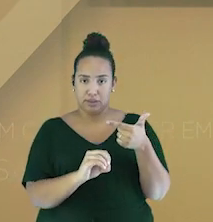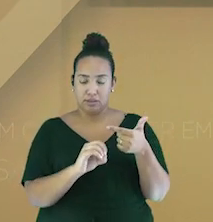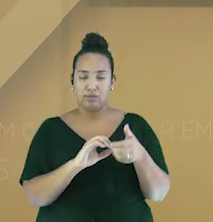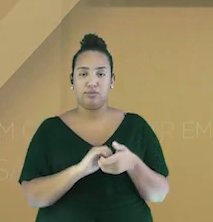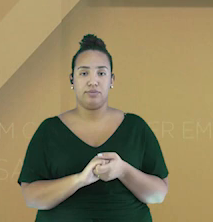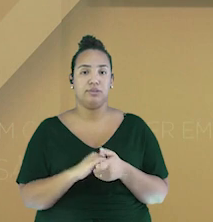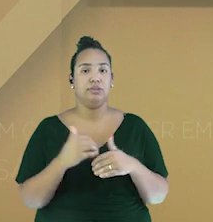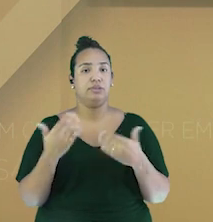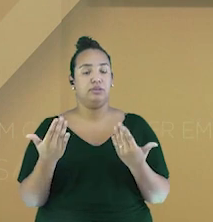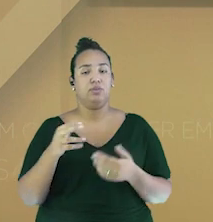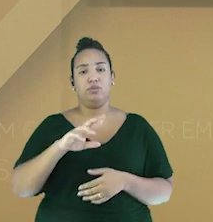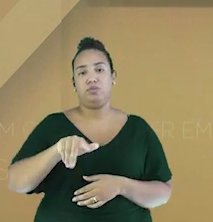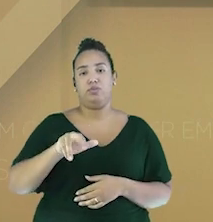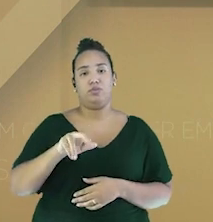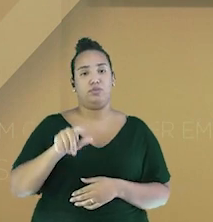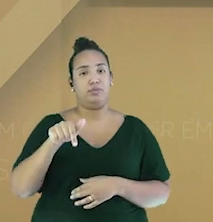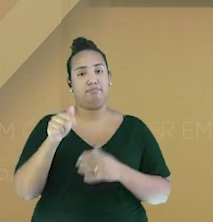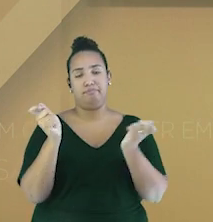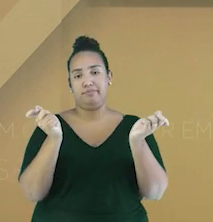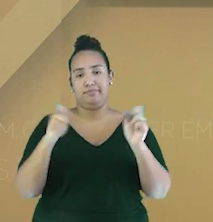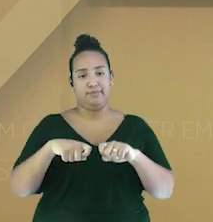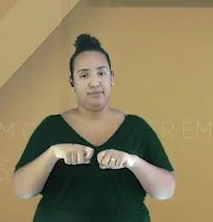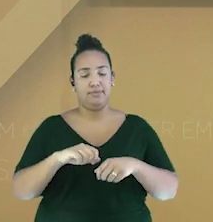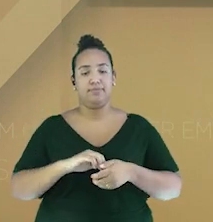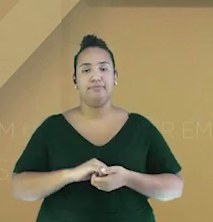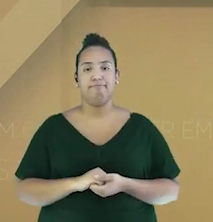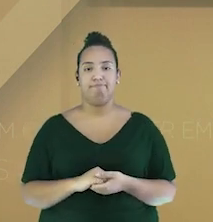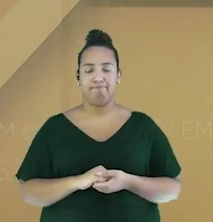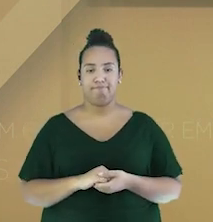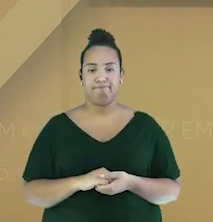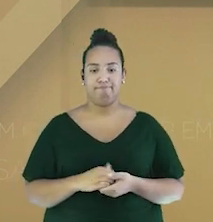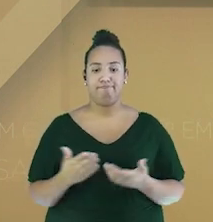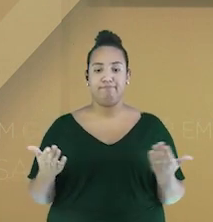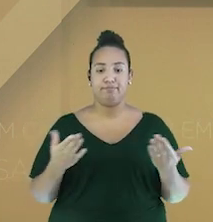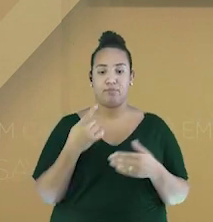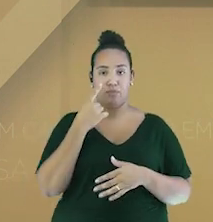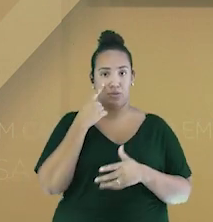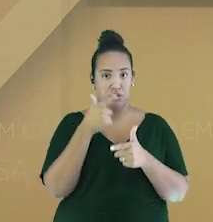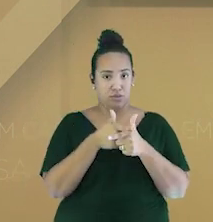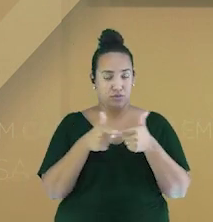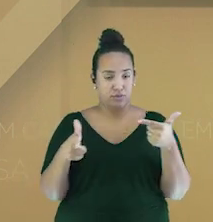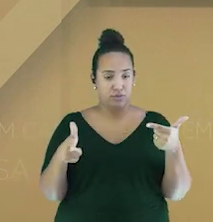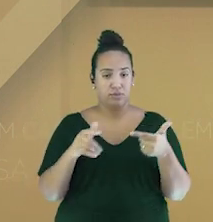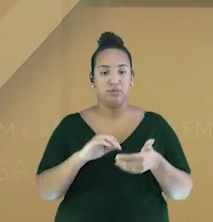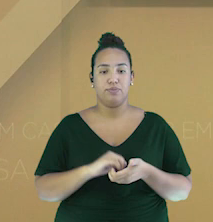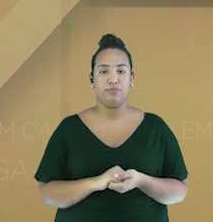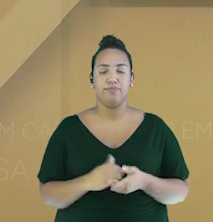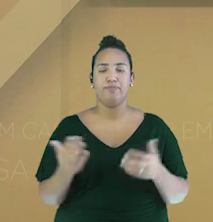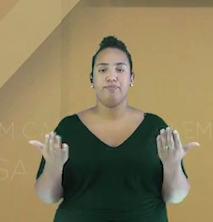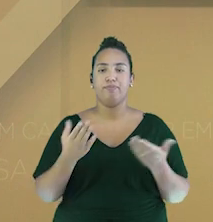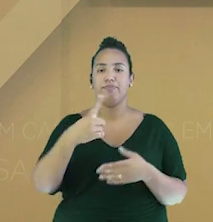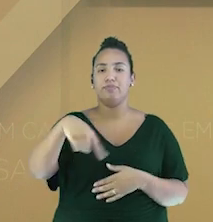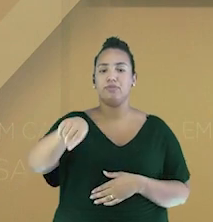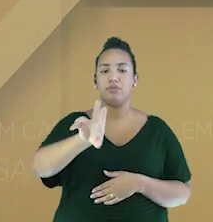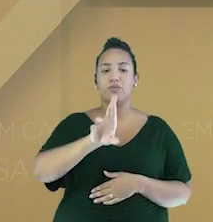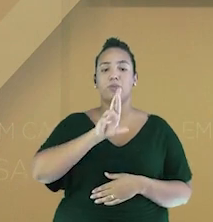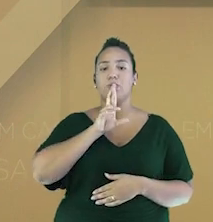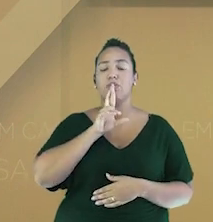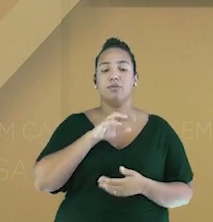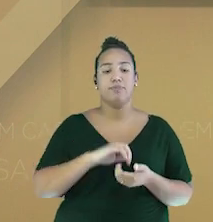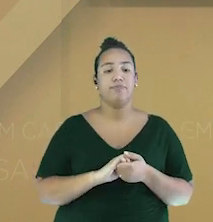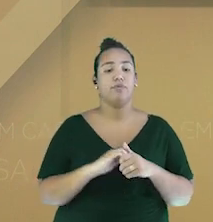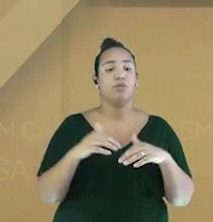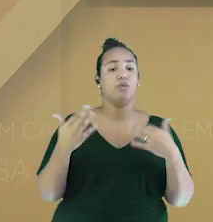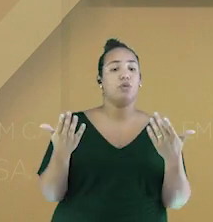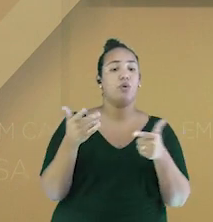ele não é uma das nossas possibilidades. Observe as divisões. Agora me responda, quais são os